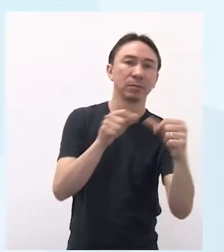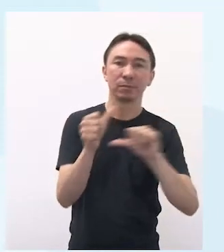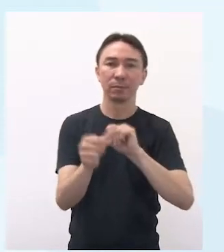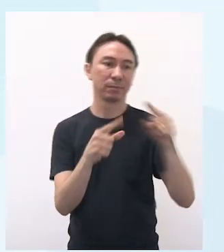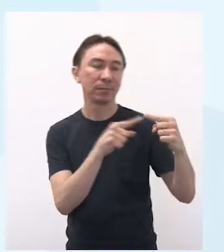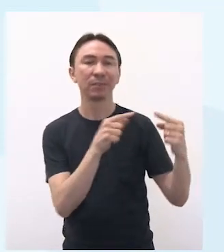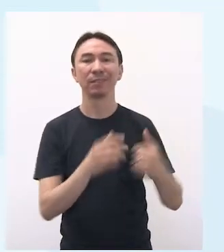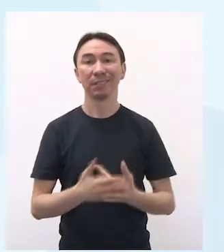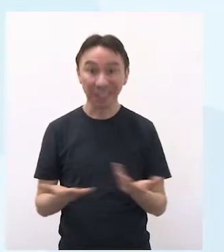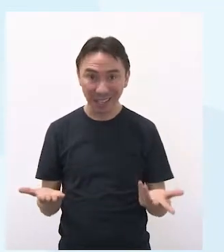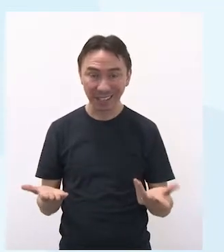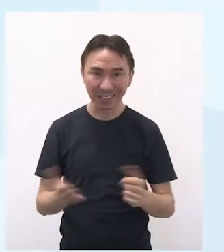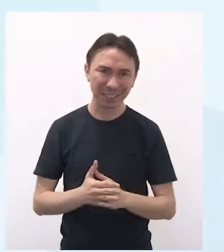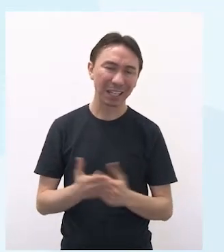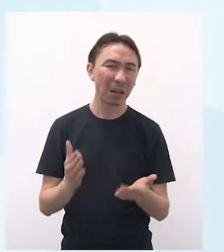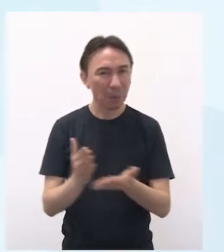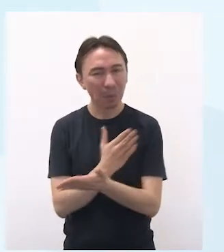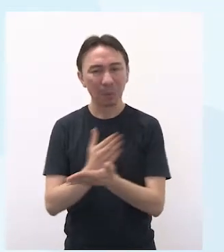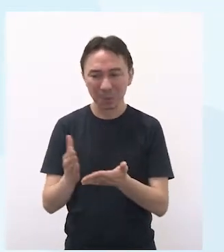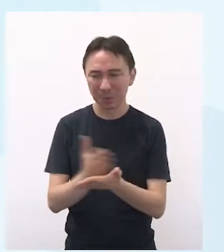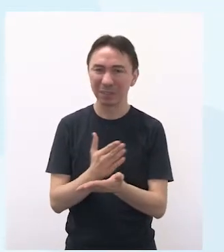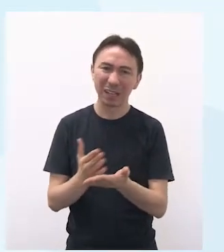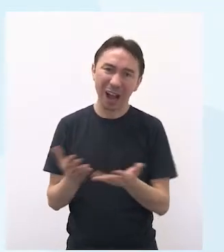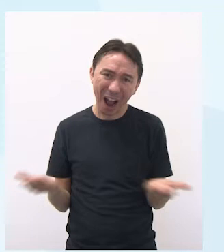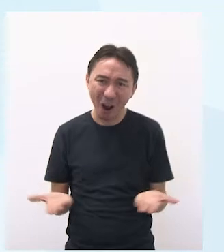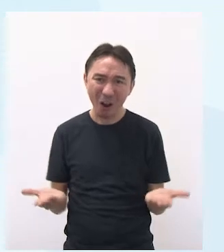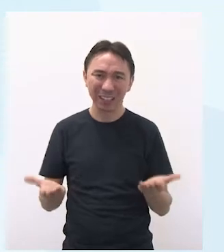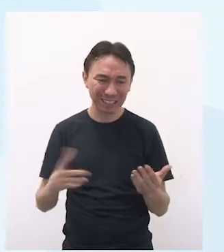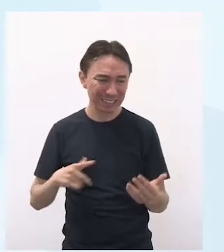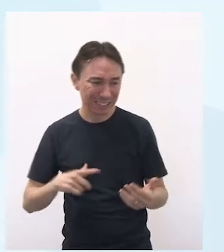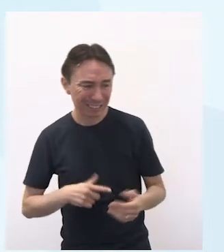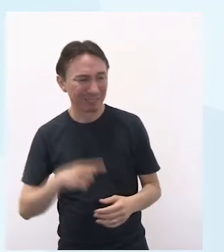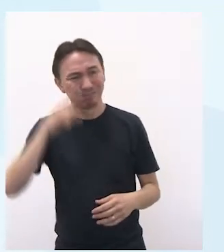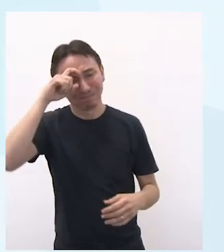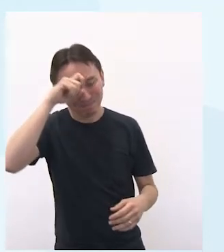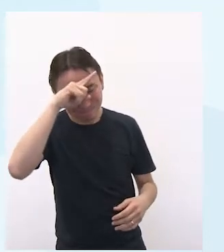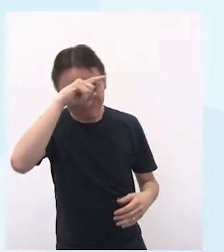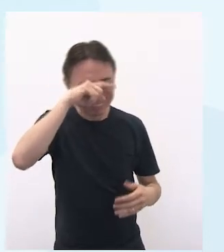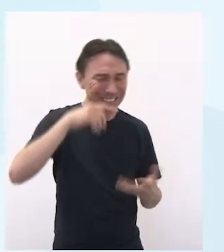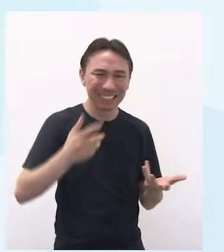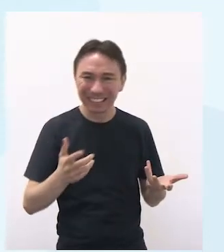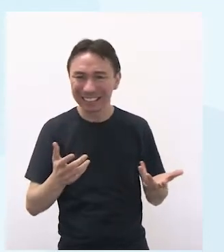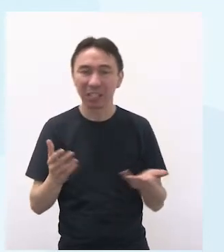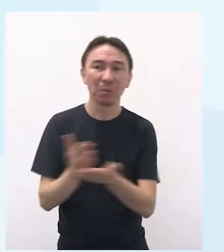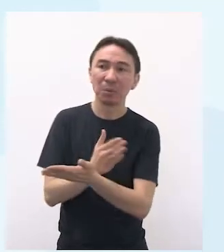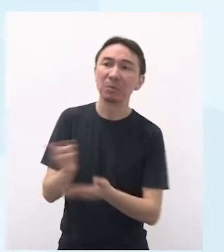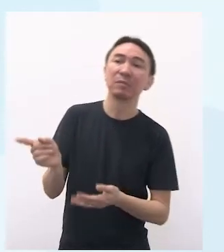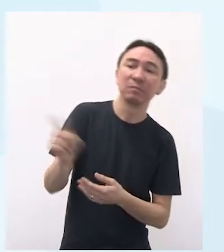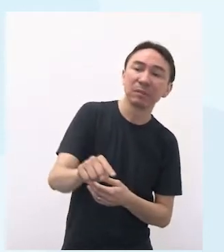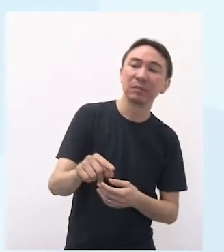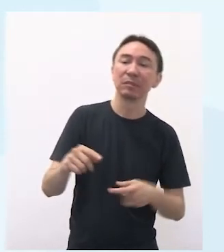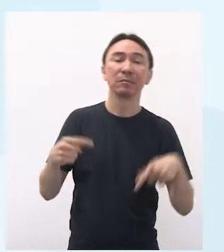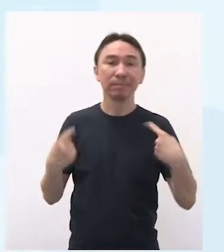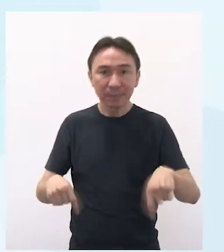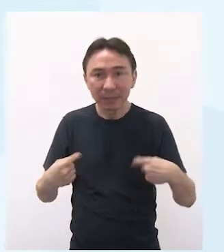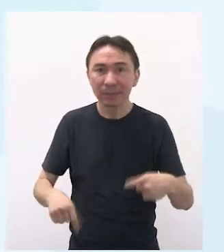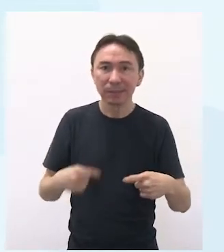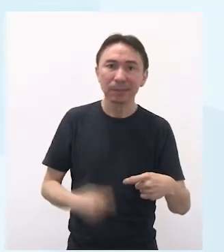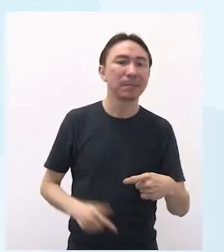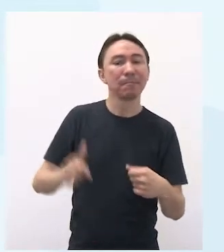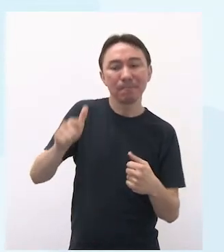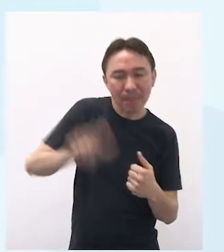encontram ainda com grandes dificuldades, aqueles que têm um reforço, aqueles que têm um aprofundamento